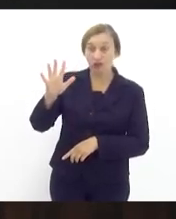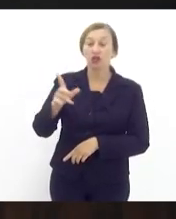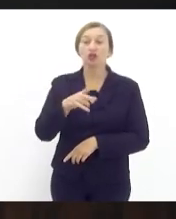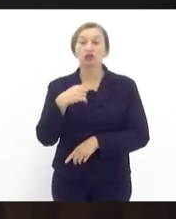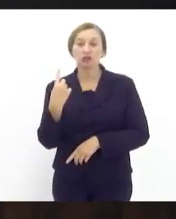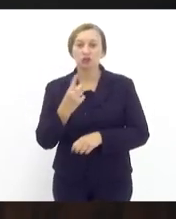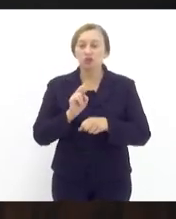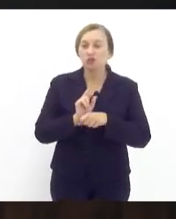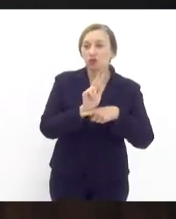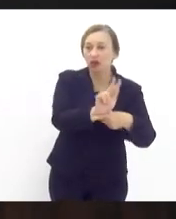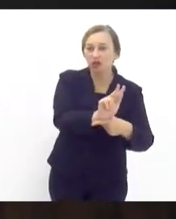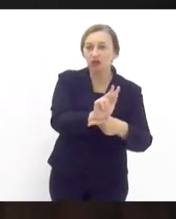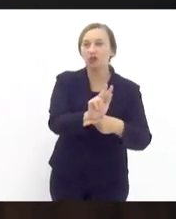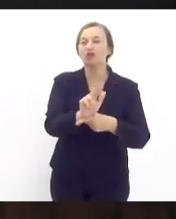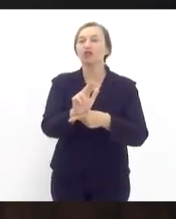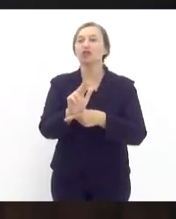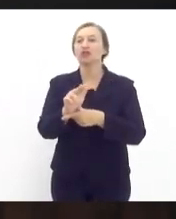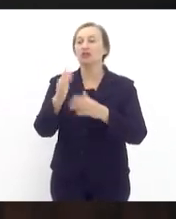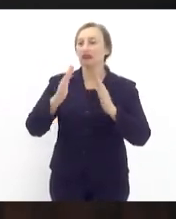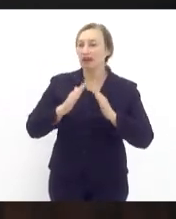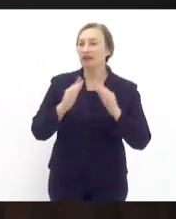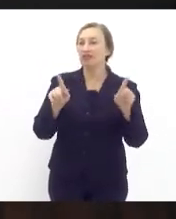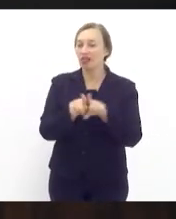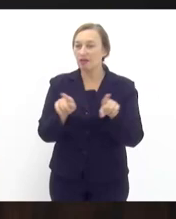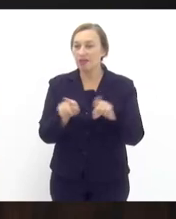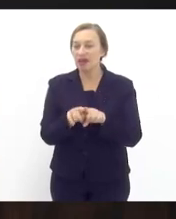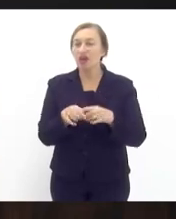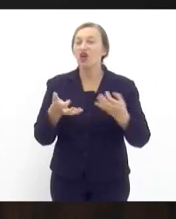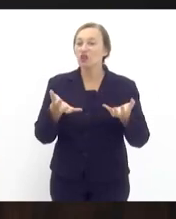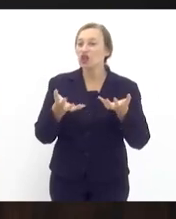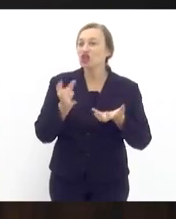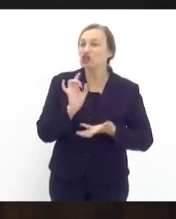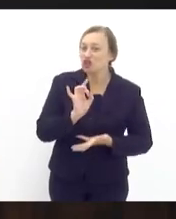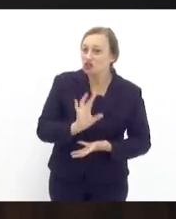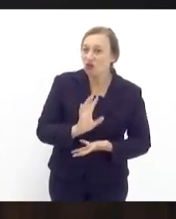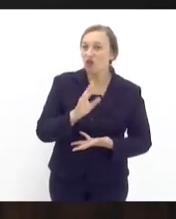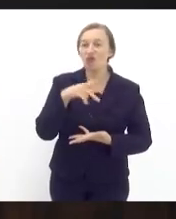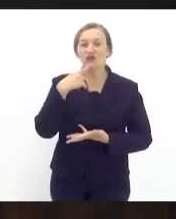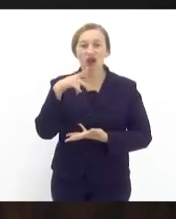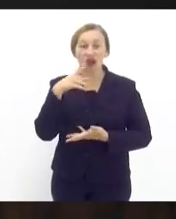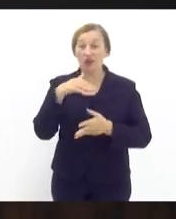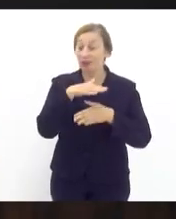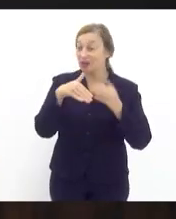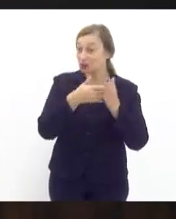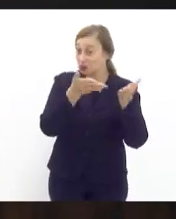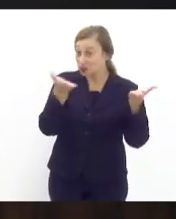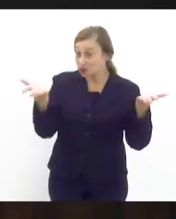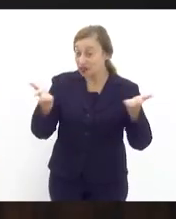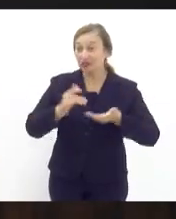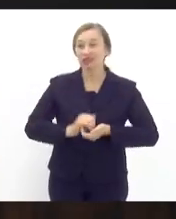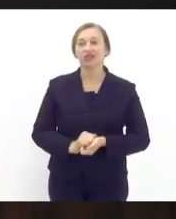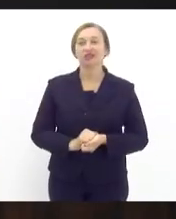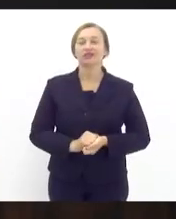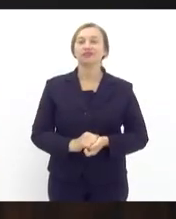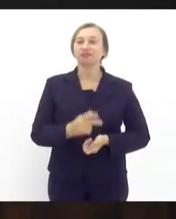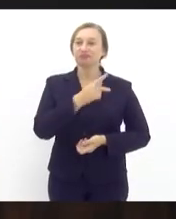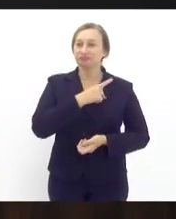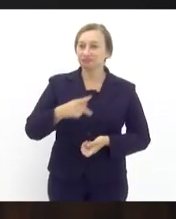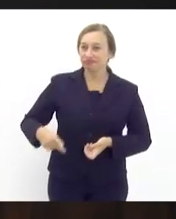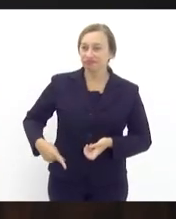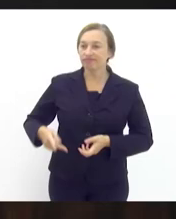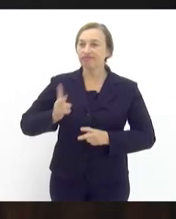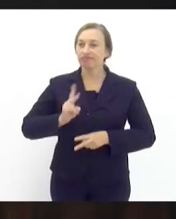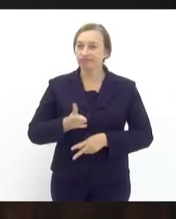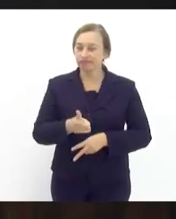nosso procurador-geral da casa e eu queria só ressaltar para todos os presentes que o nosso Presidente continua